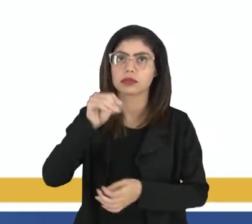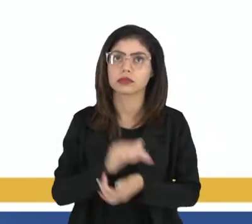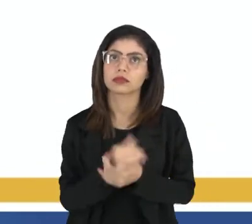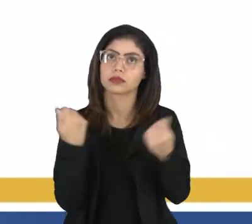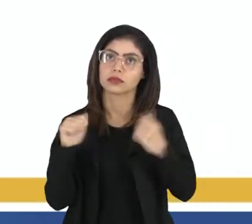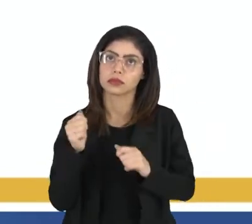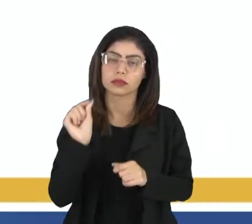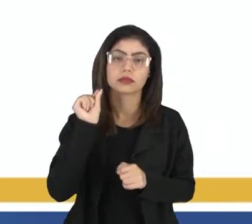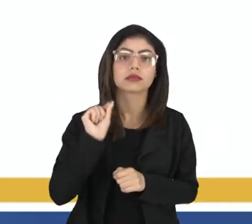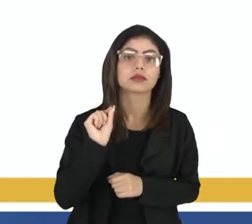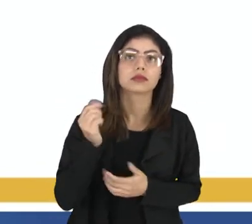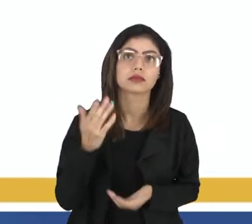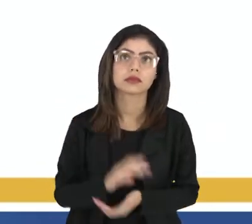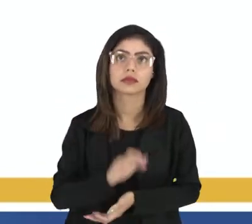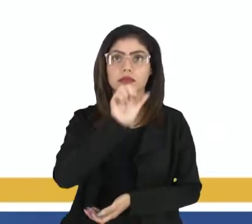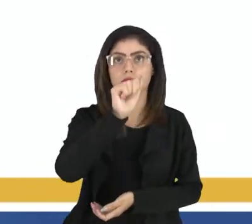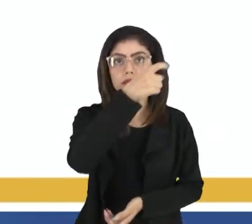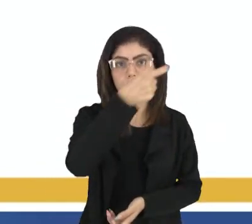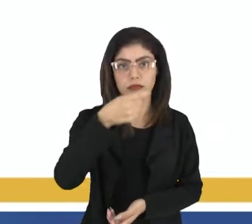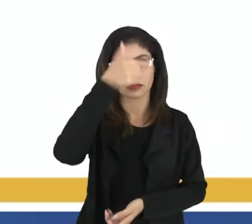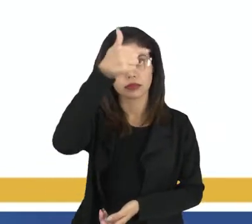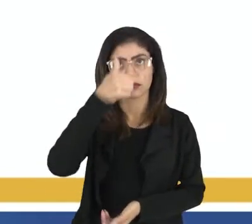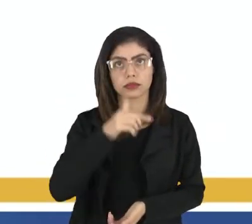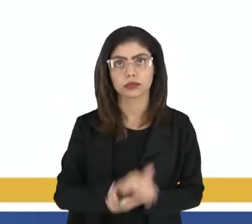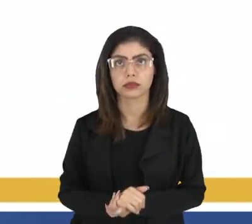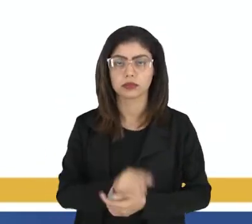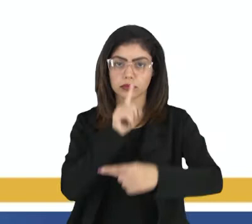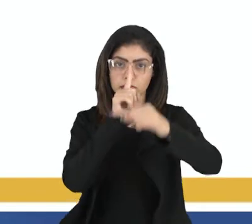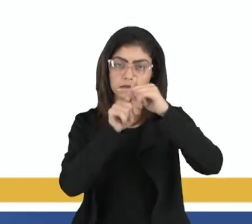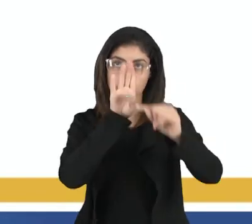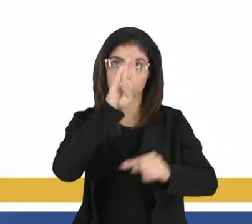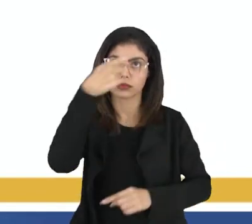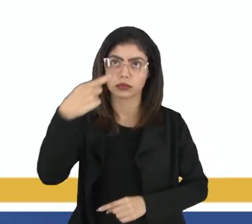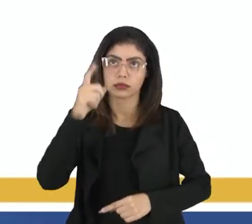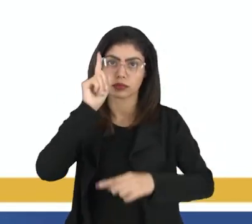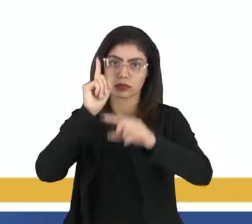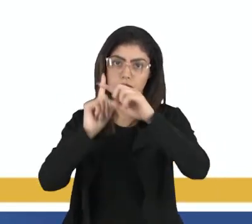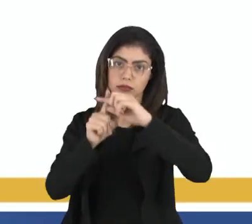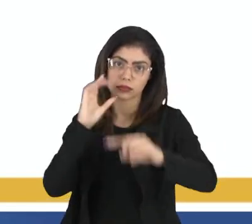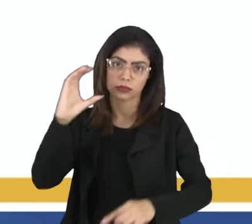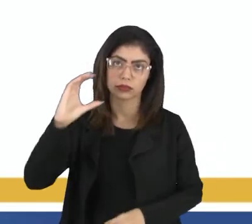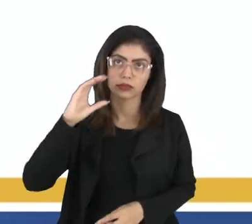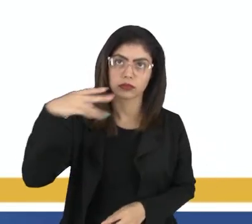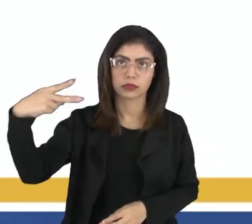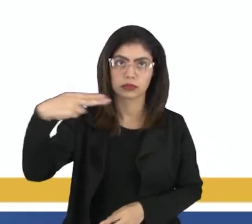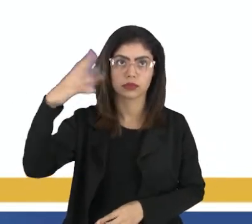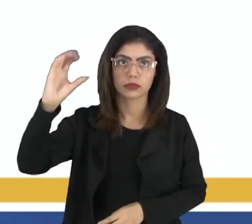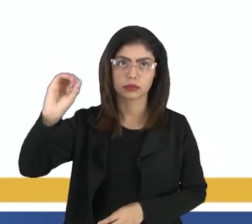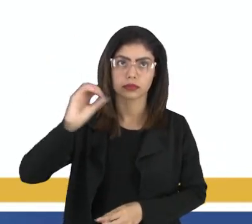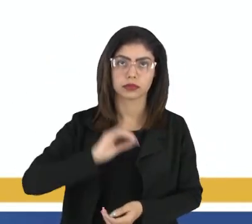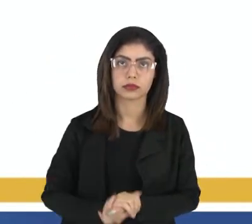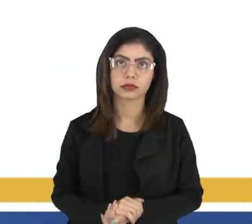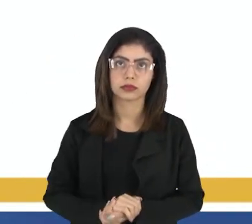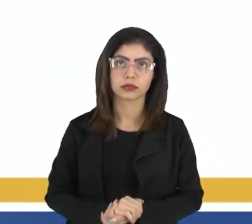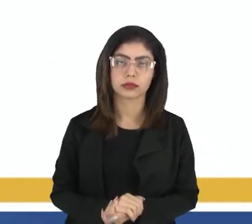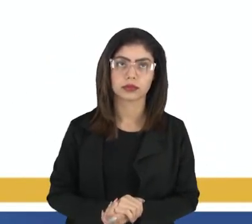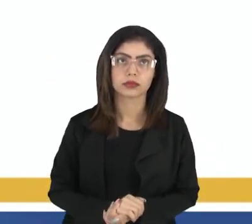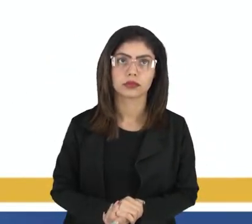grau, faremos ax ao quadrado mais bx mais c igual a